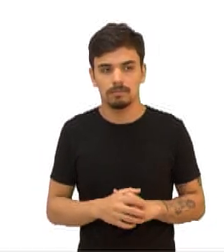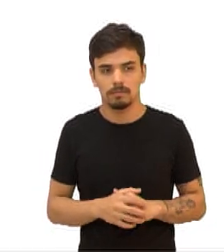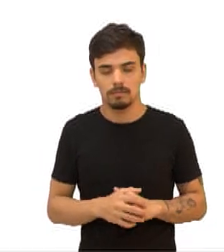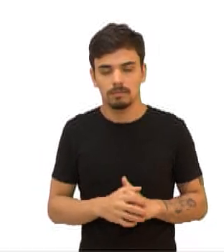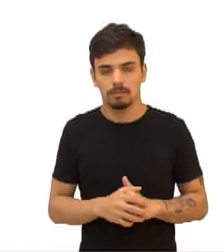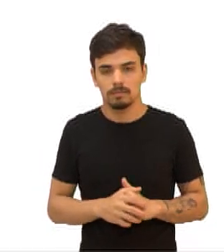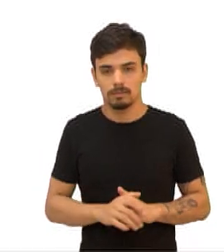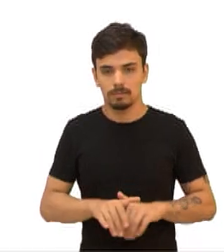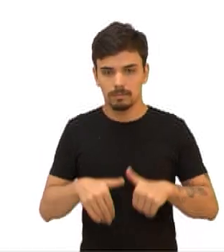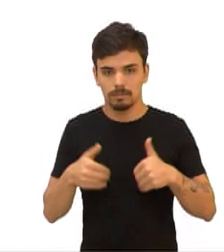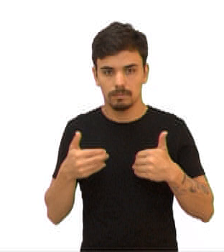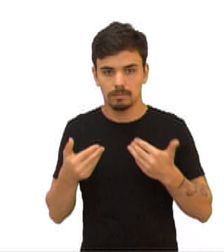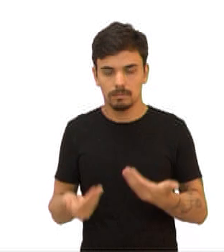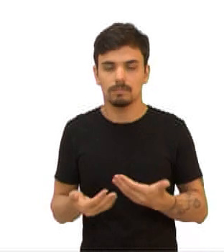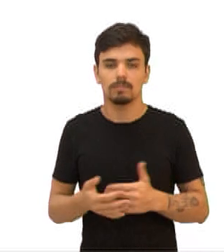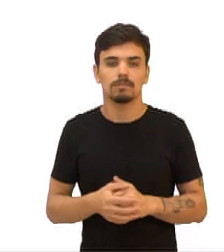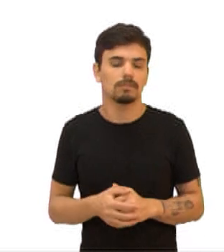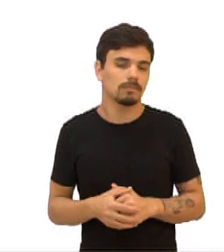Então,